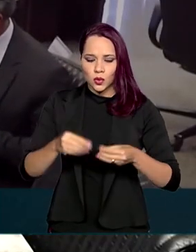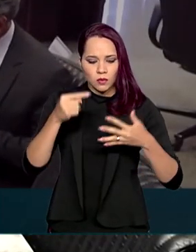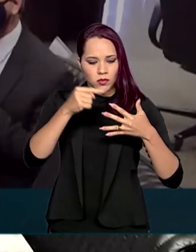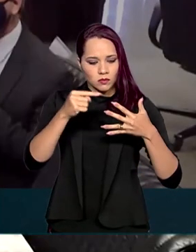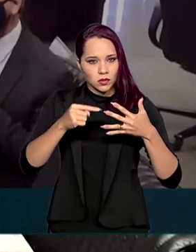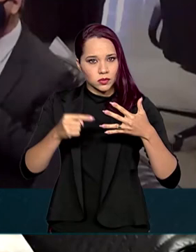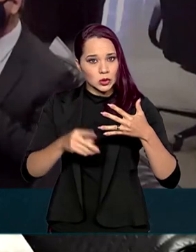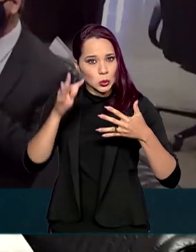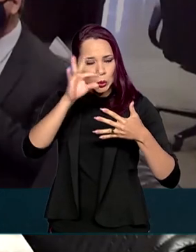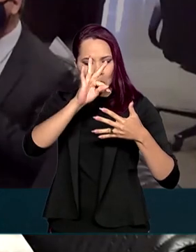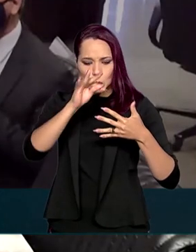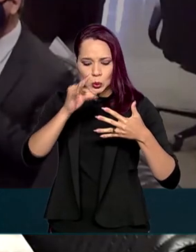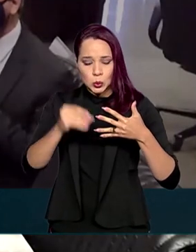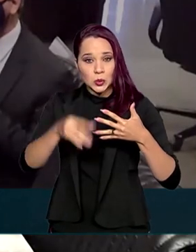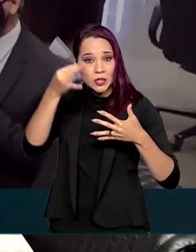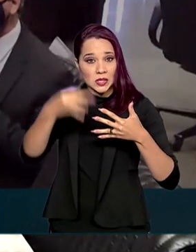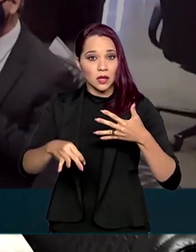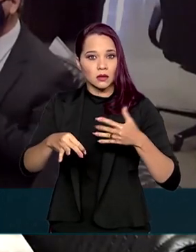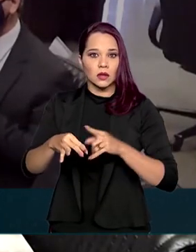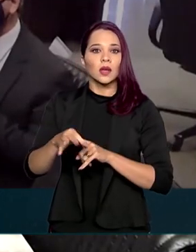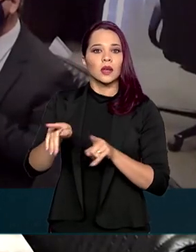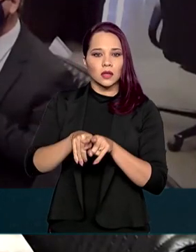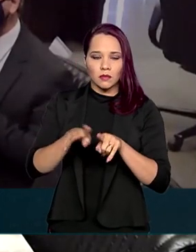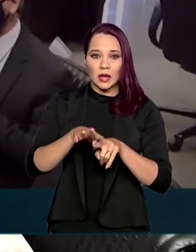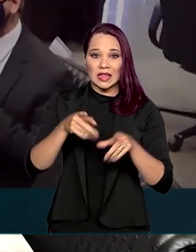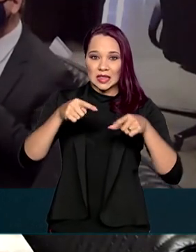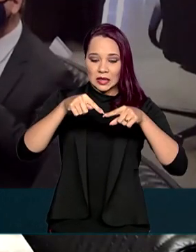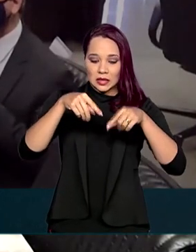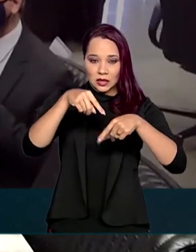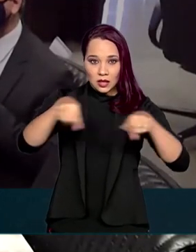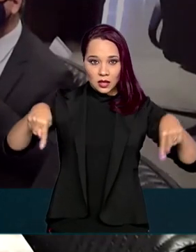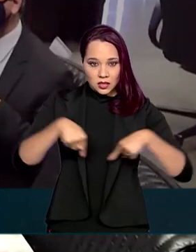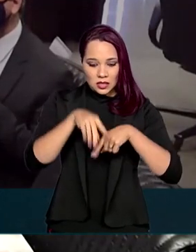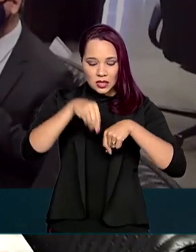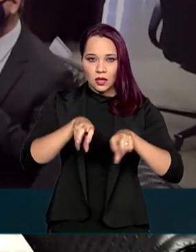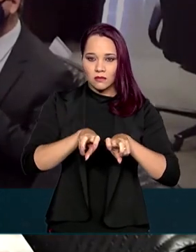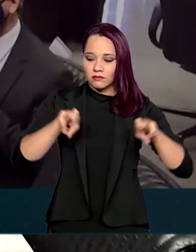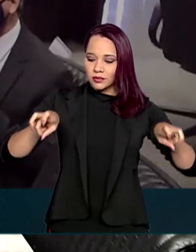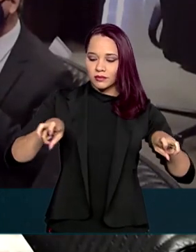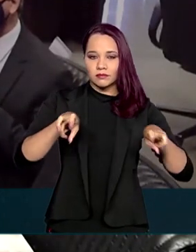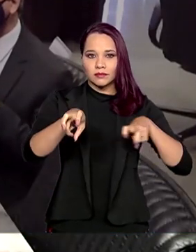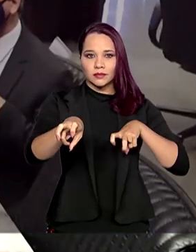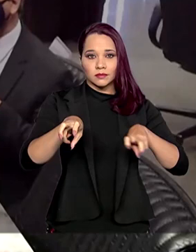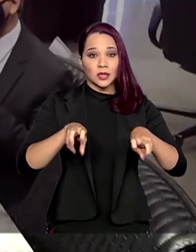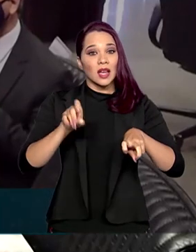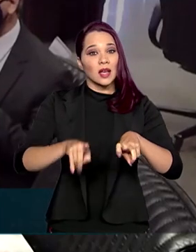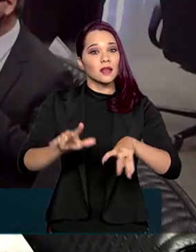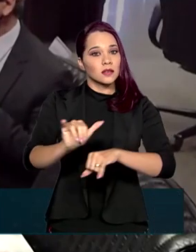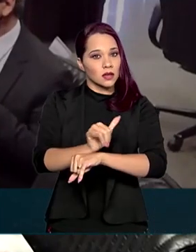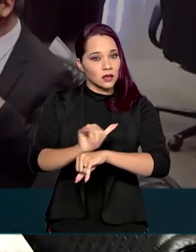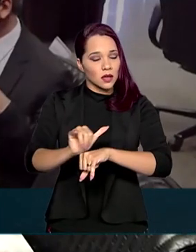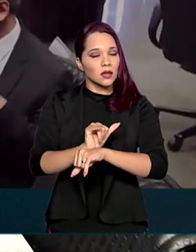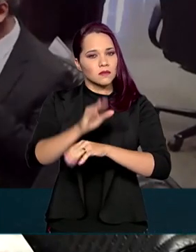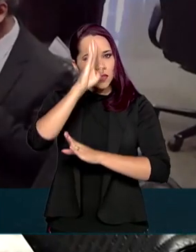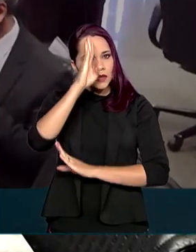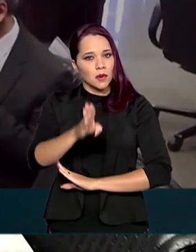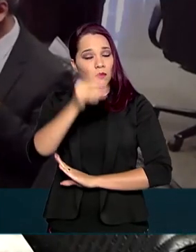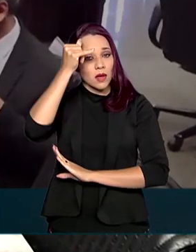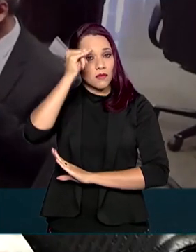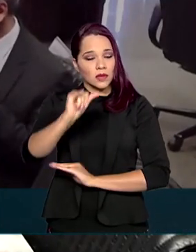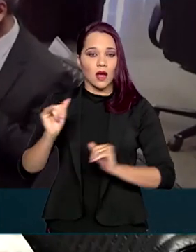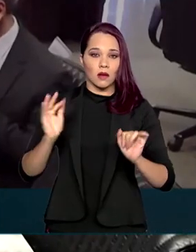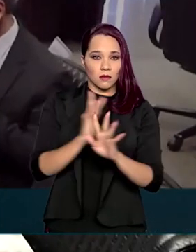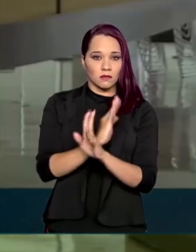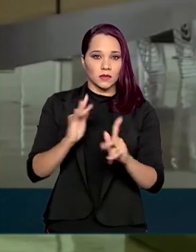protocolo. Dentro da agência haverá um espaçamento adequado entre as pessoas. Essa é a estratégia central para evitar